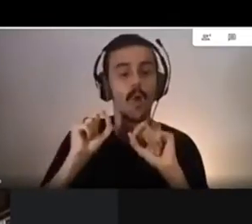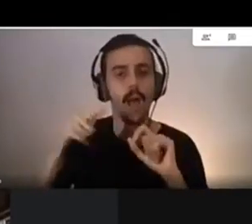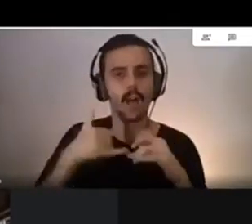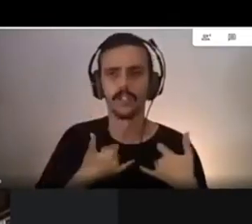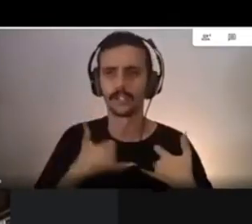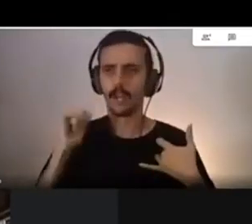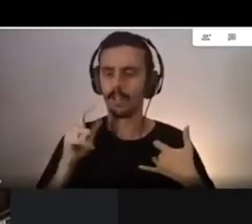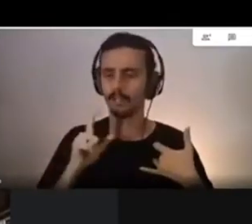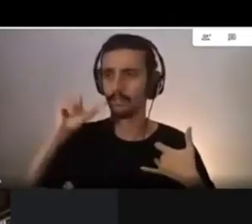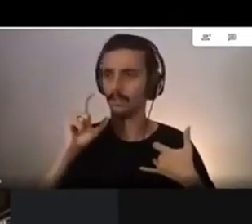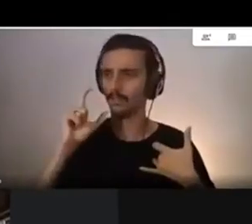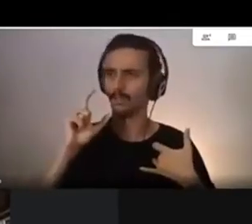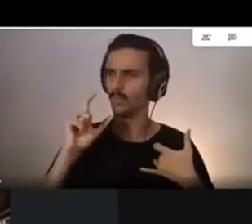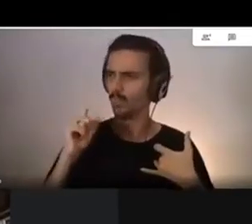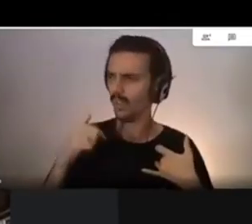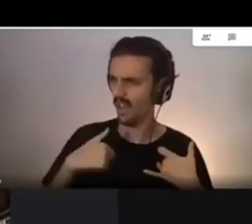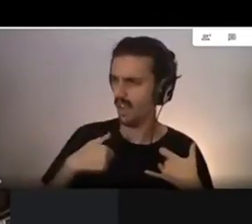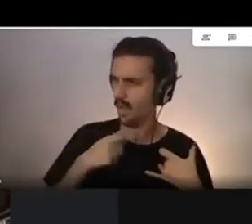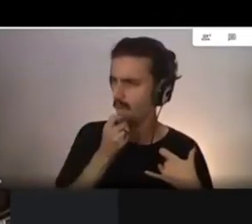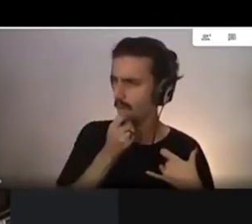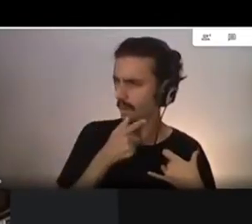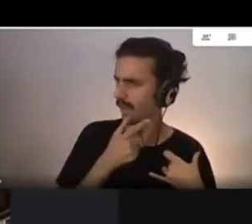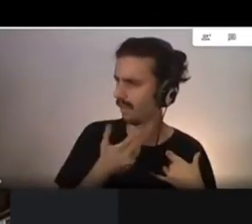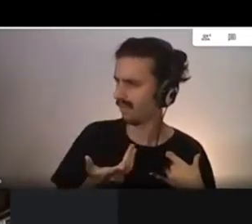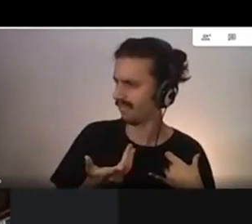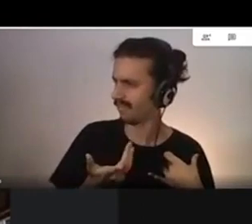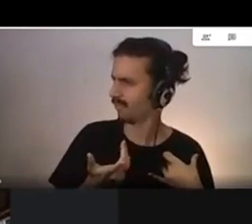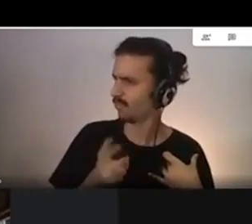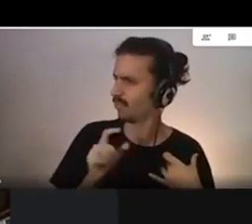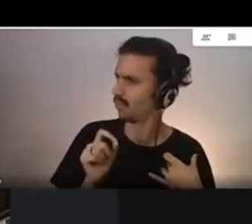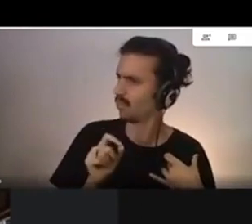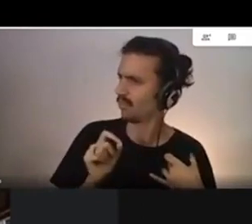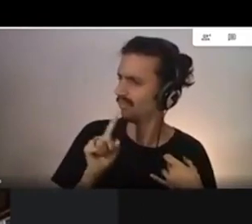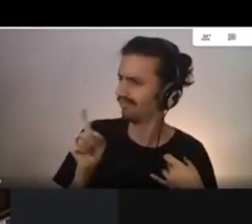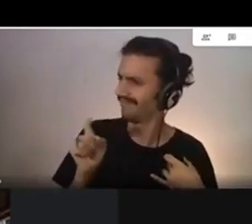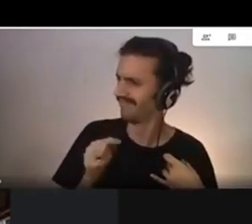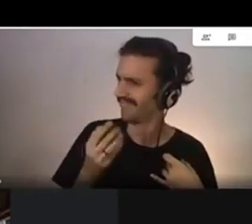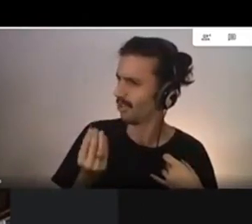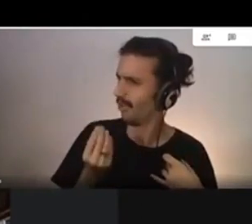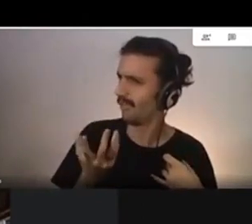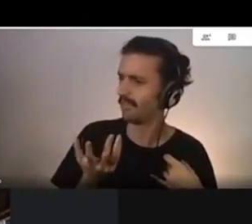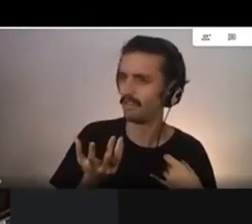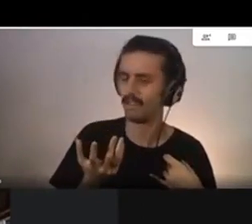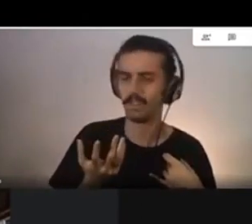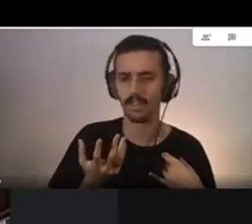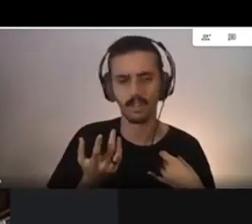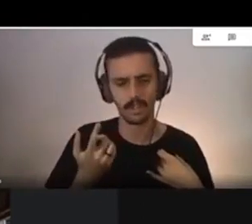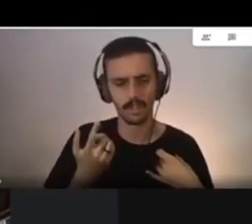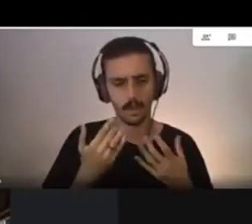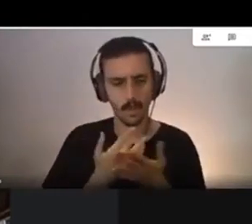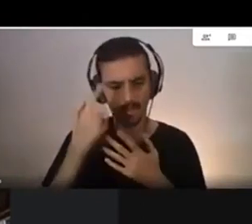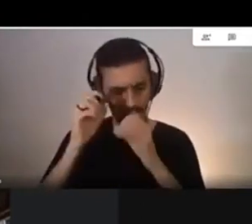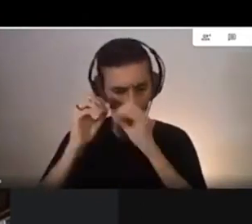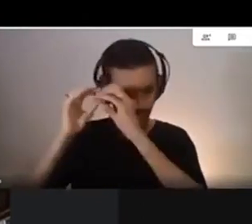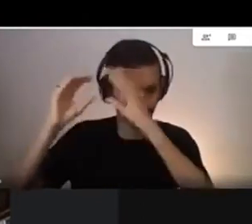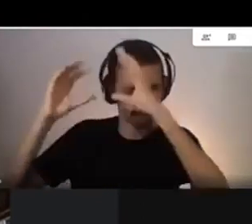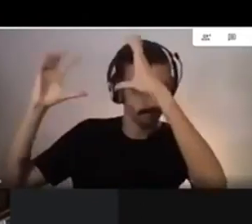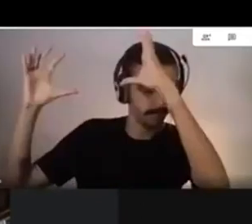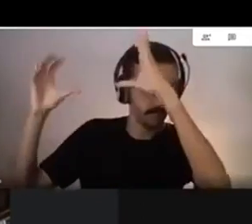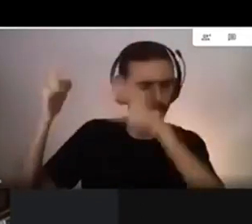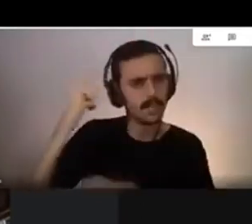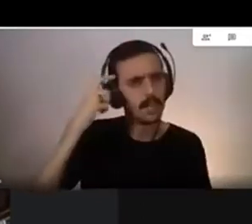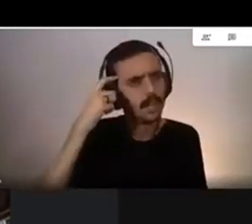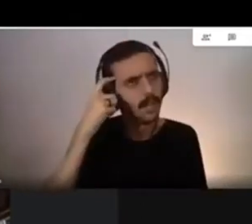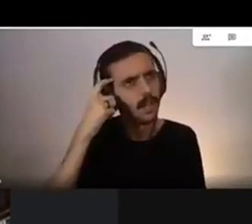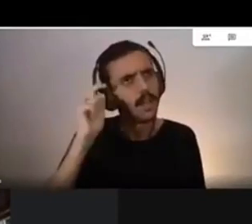naquele Uhum. momento, ele começou então a questionar a possibilidade de se reinventar,